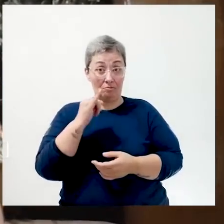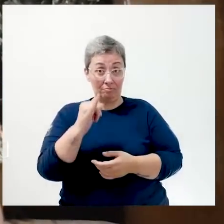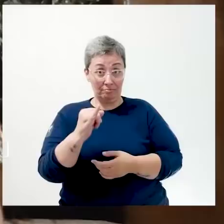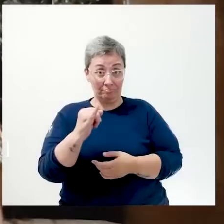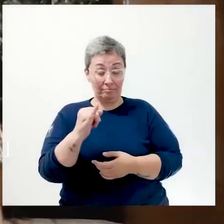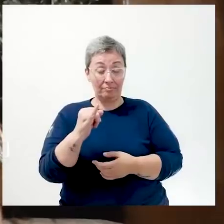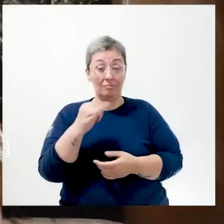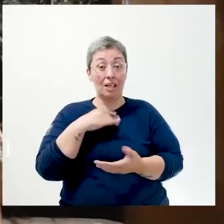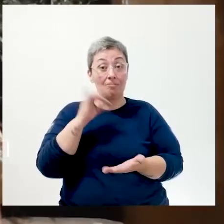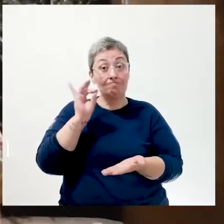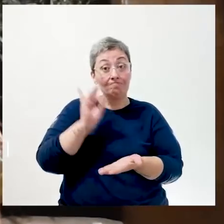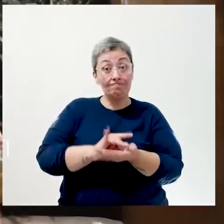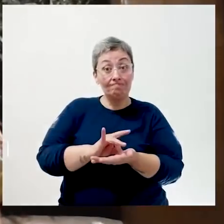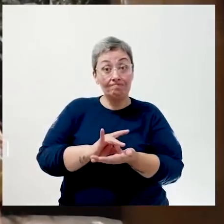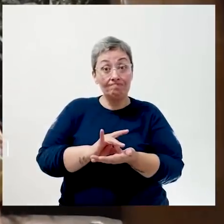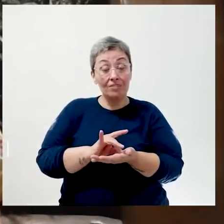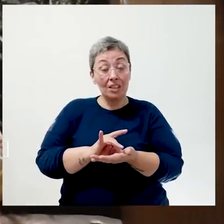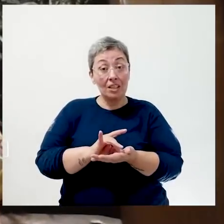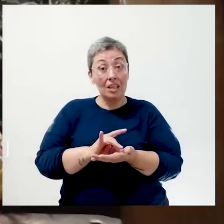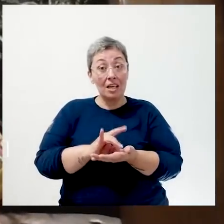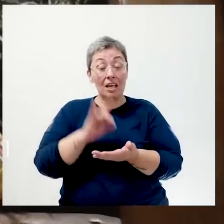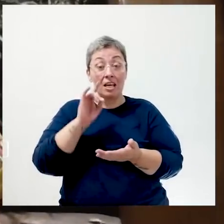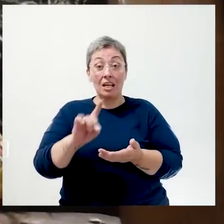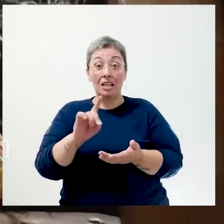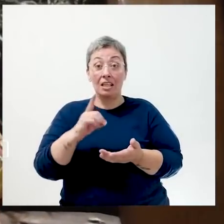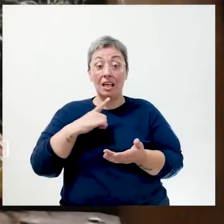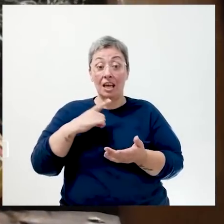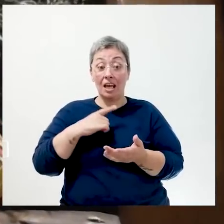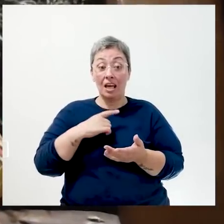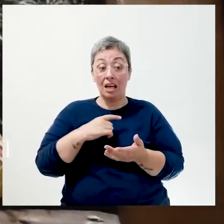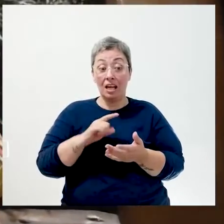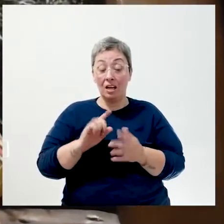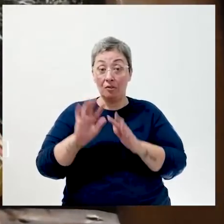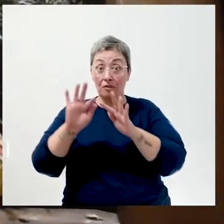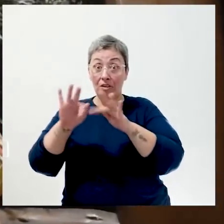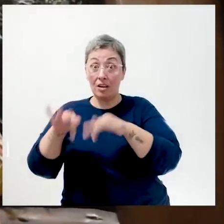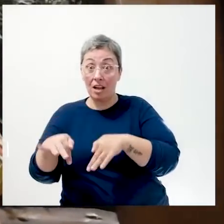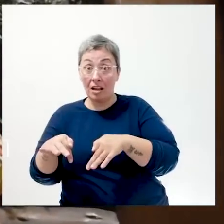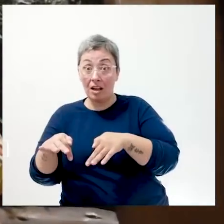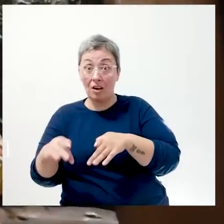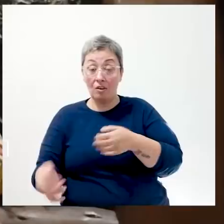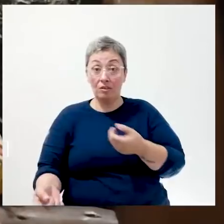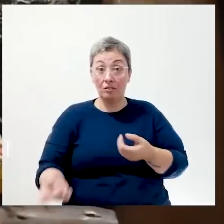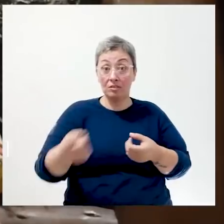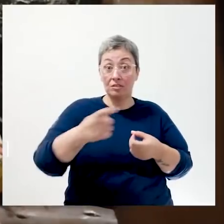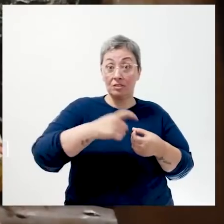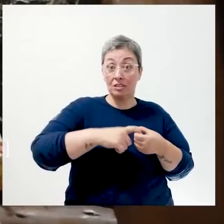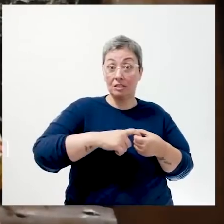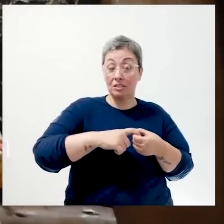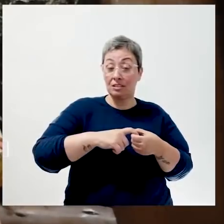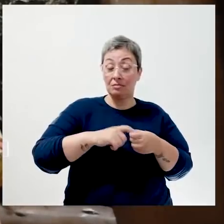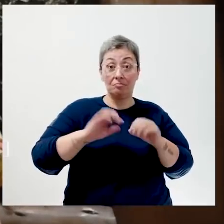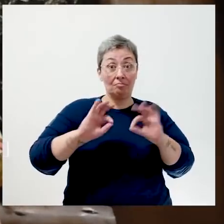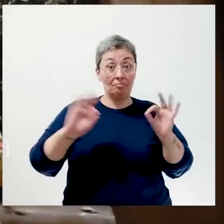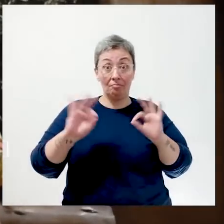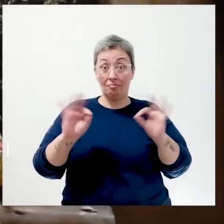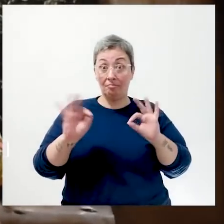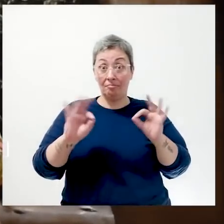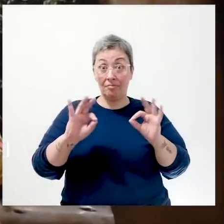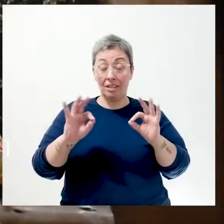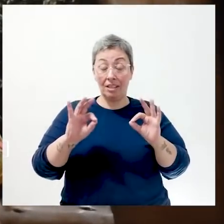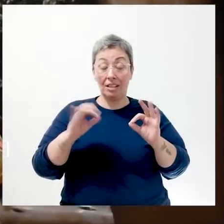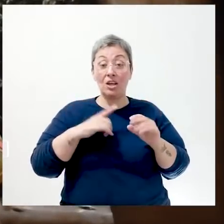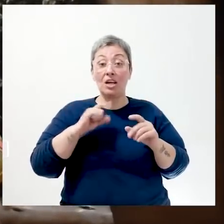Digo, o real não está nem na saída, nem na chegada. Ele